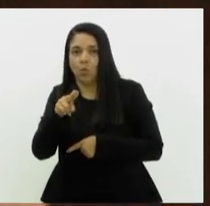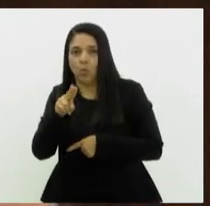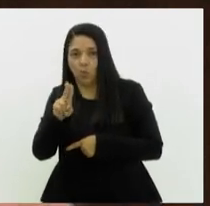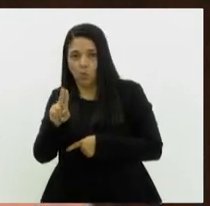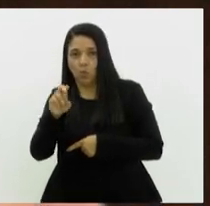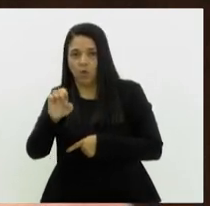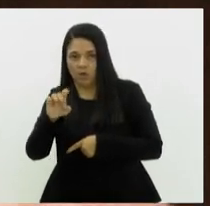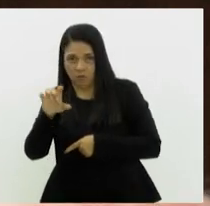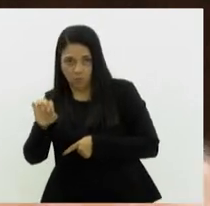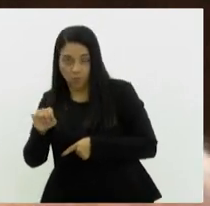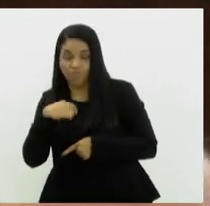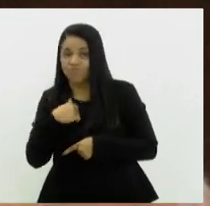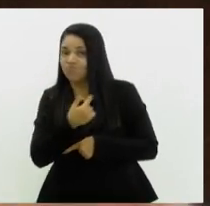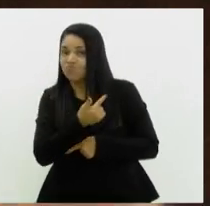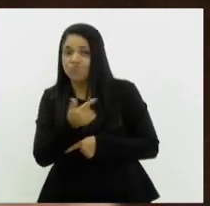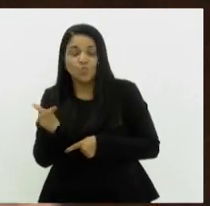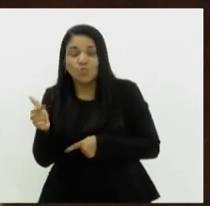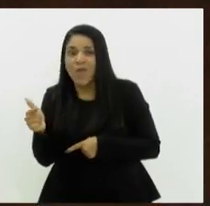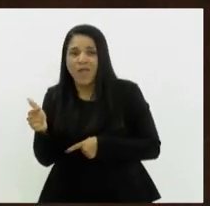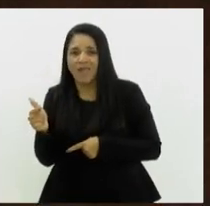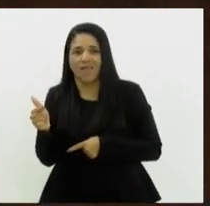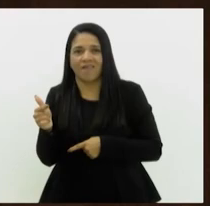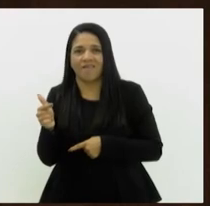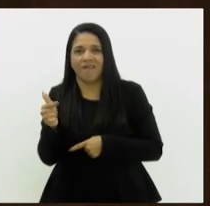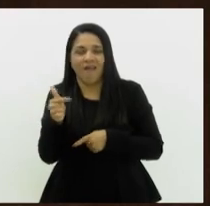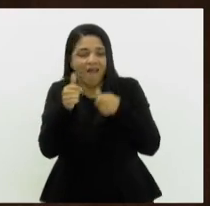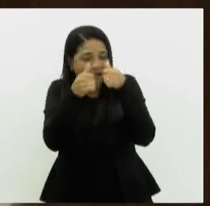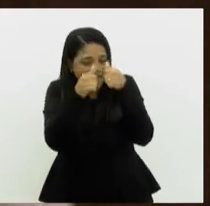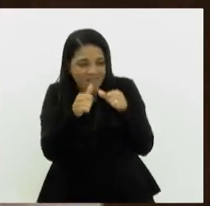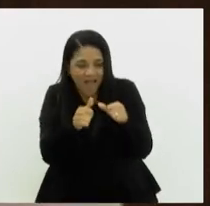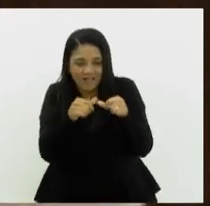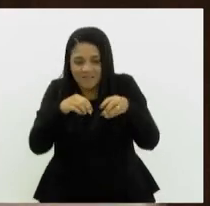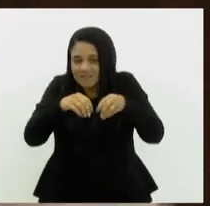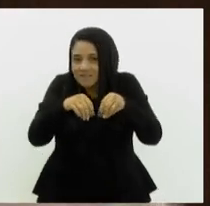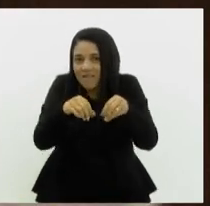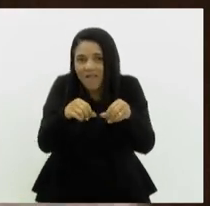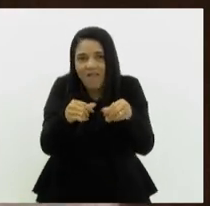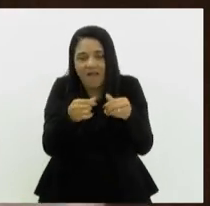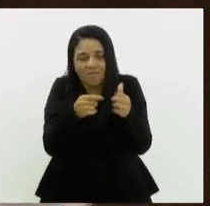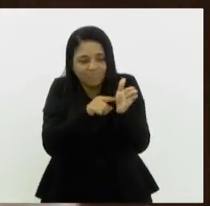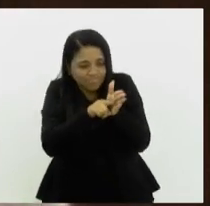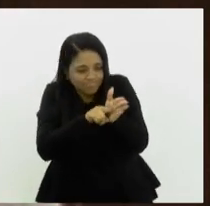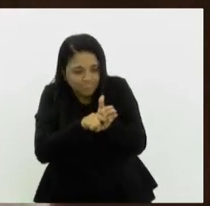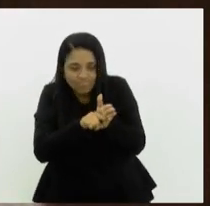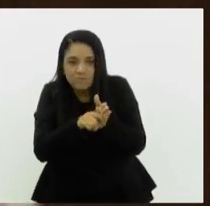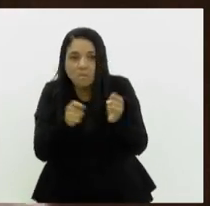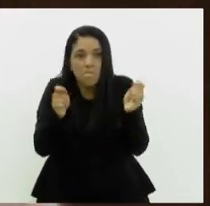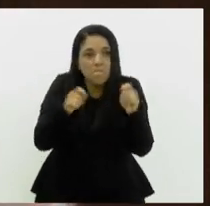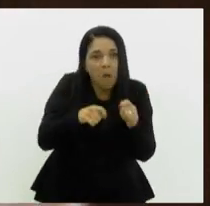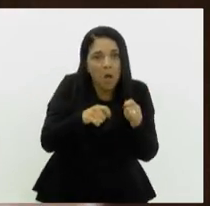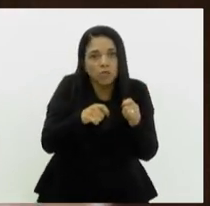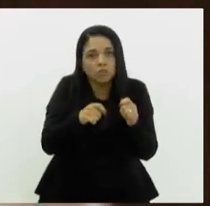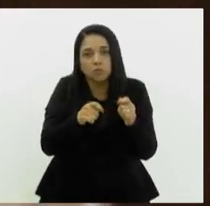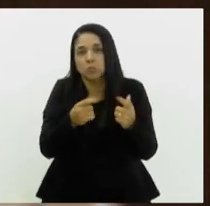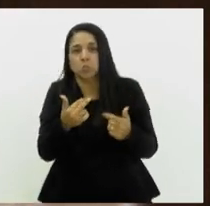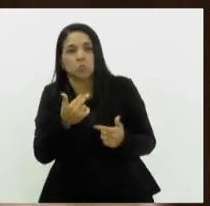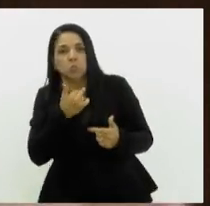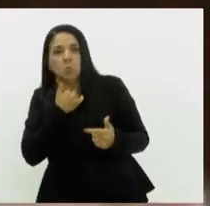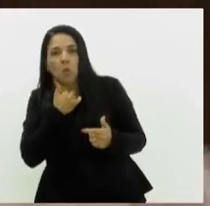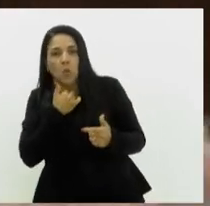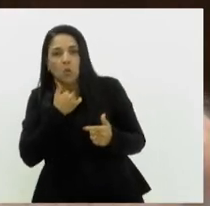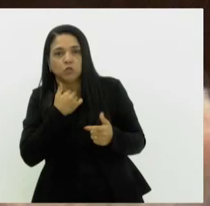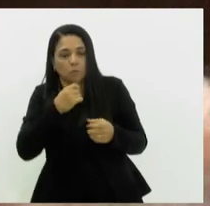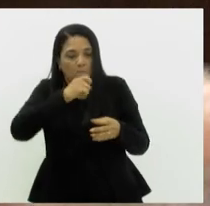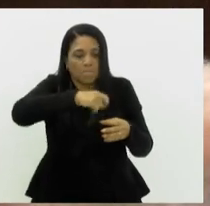agricultores, não tem sequer uma análise do solo para saber se eles podem produzir naquele solo ou não. Tirando as áreas